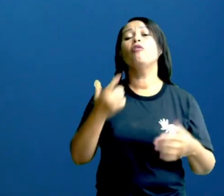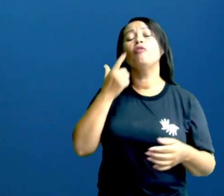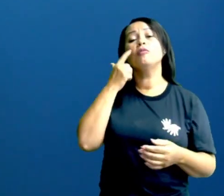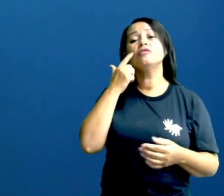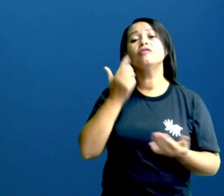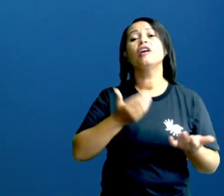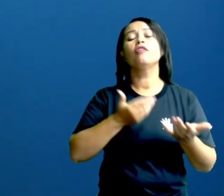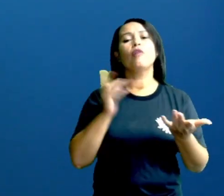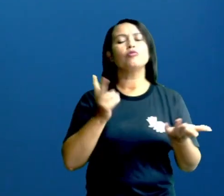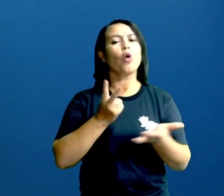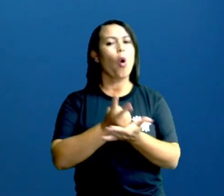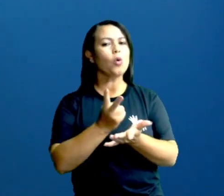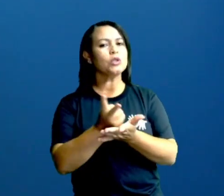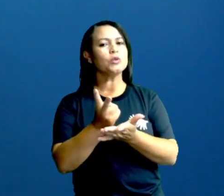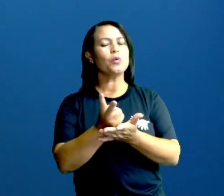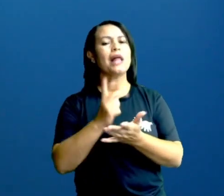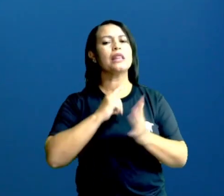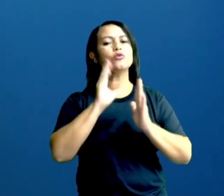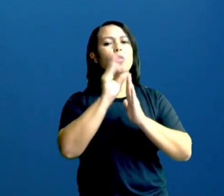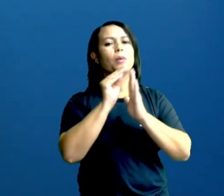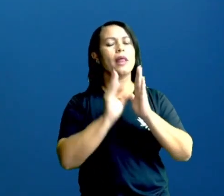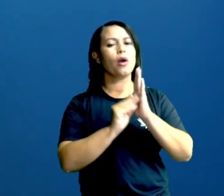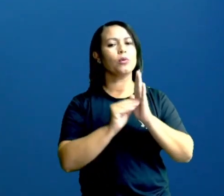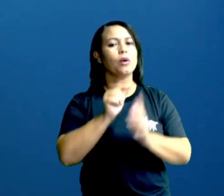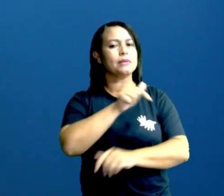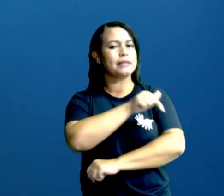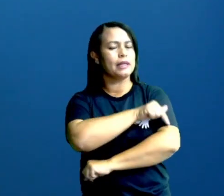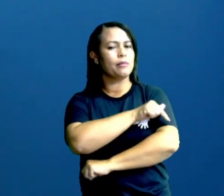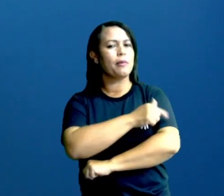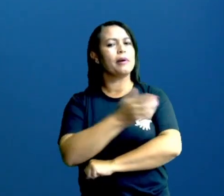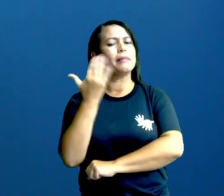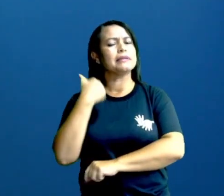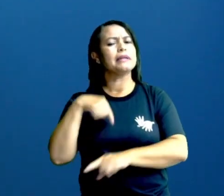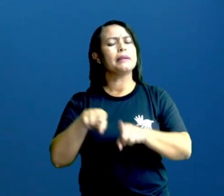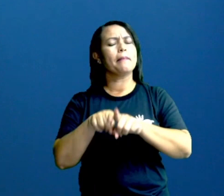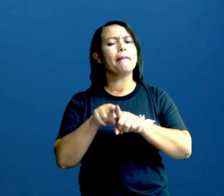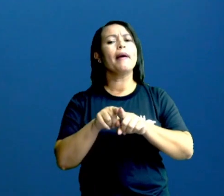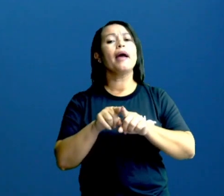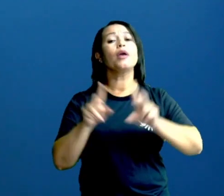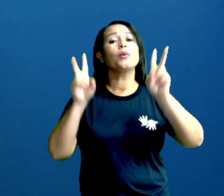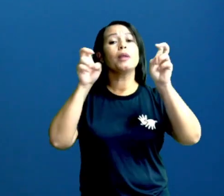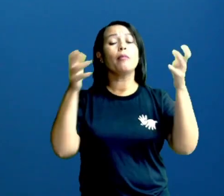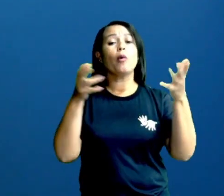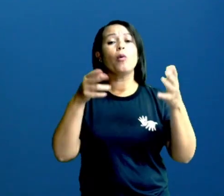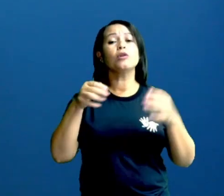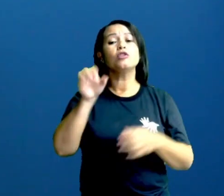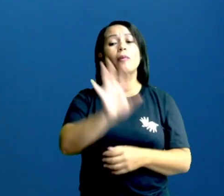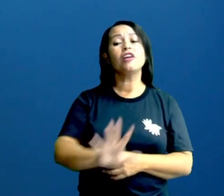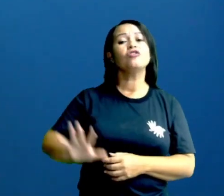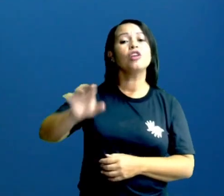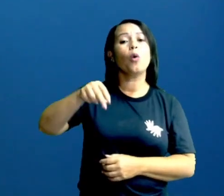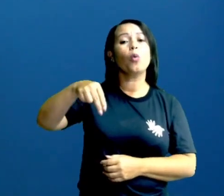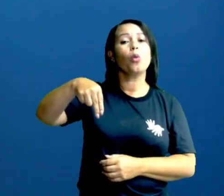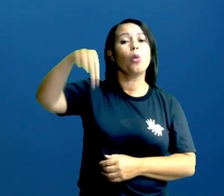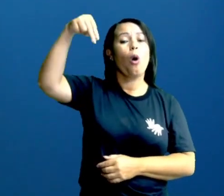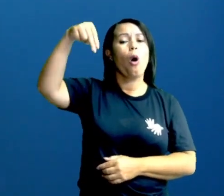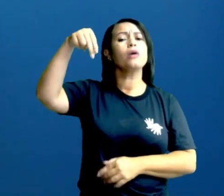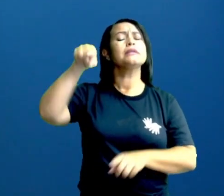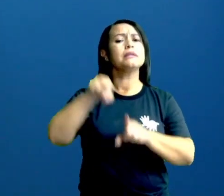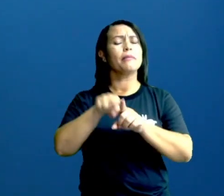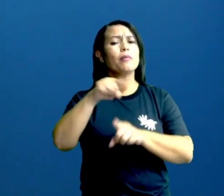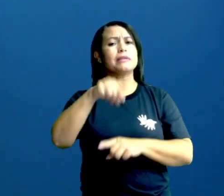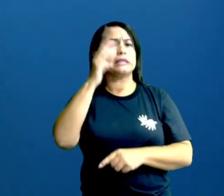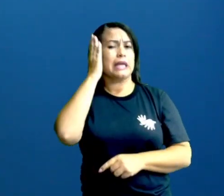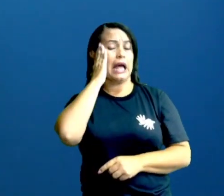hoje a gente vai dar sequência aos conteúdos relacionados aos 71 anos e o tema da aula de hoje é sobre a região norte Tá bom então a